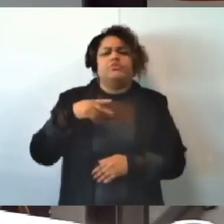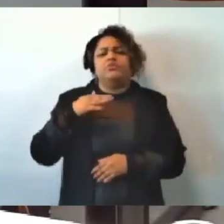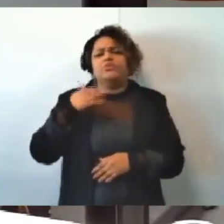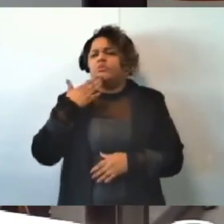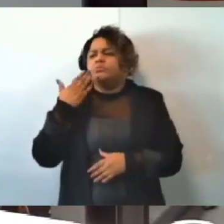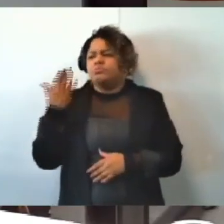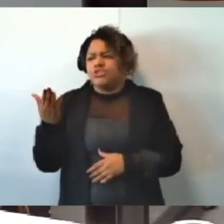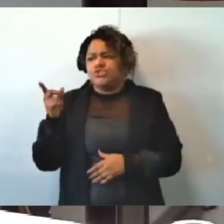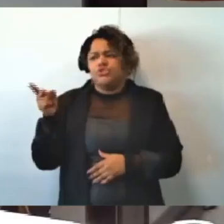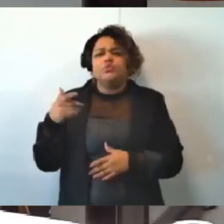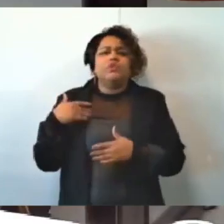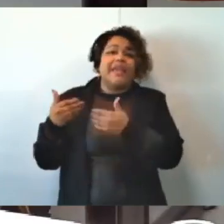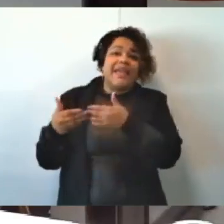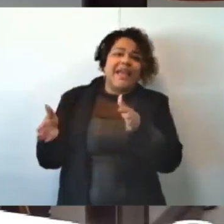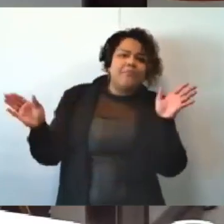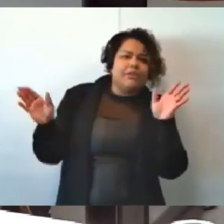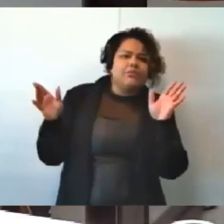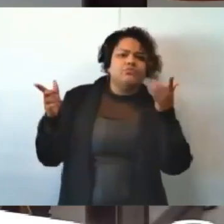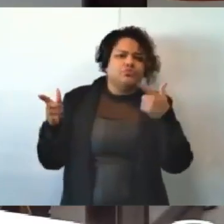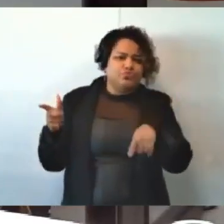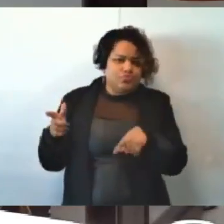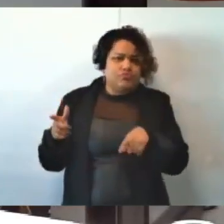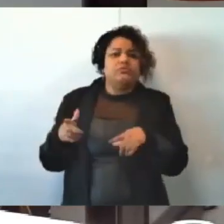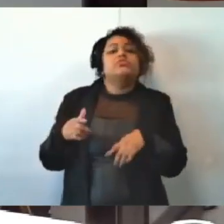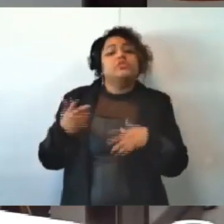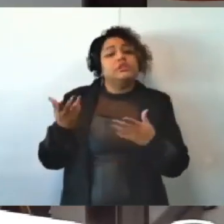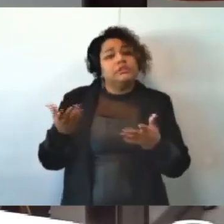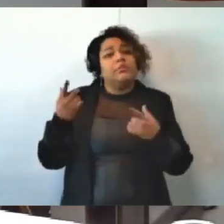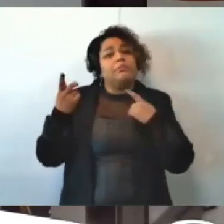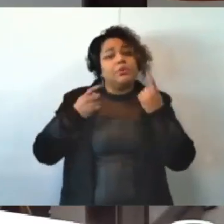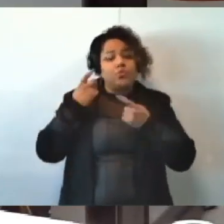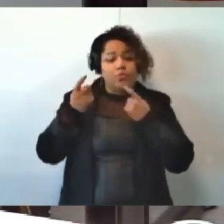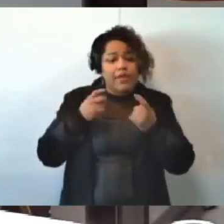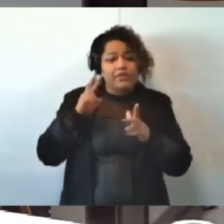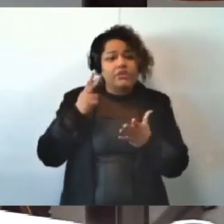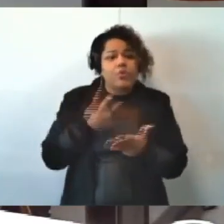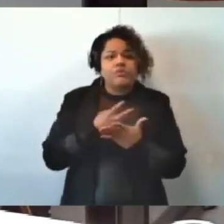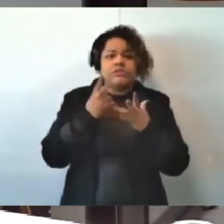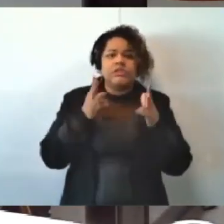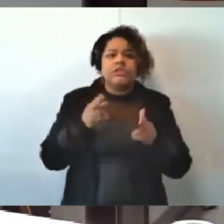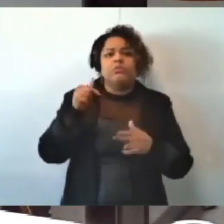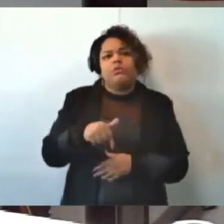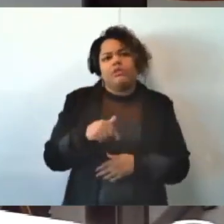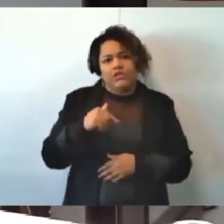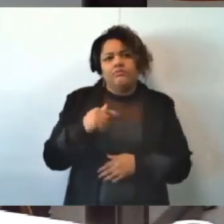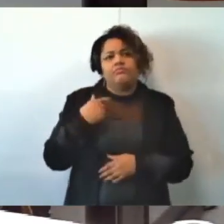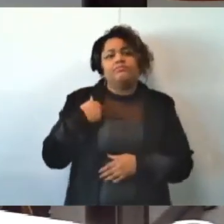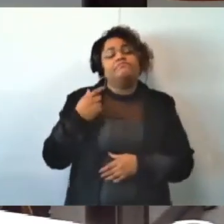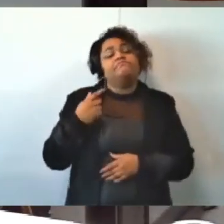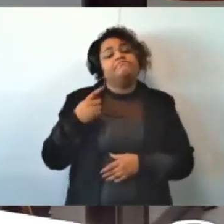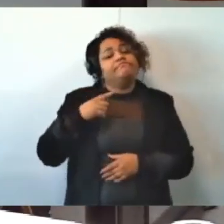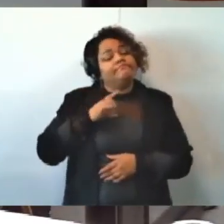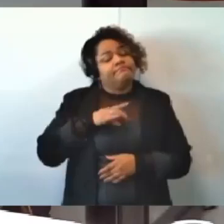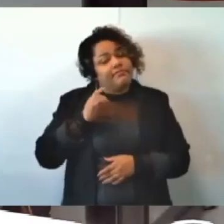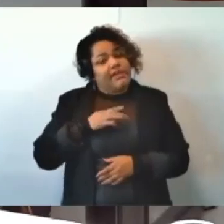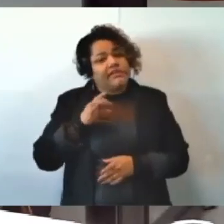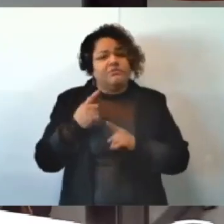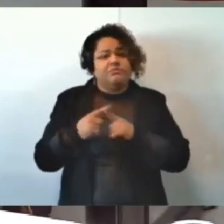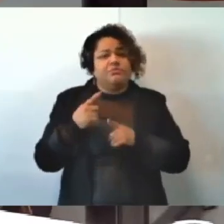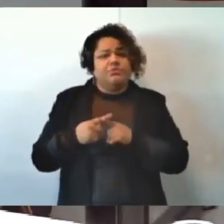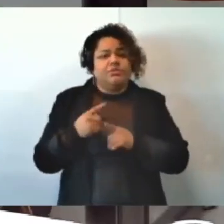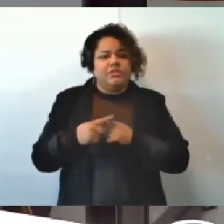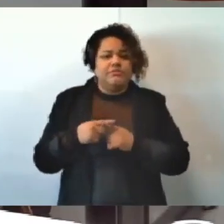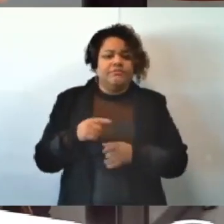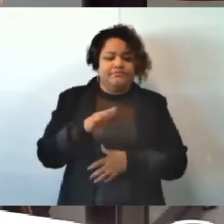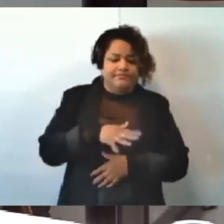floresta, e o que nós levamos é justamente isso, o nosso receio. Porque a Rua Floresta, a